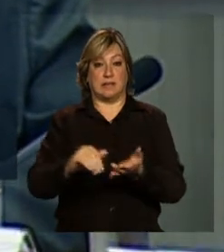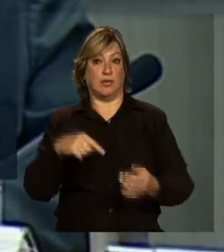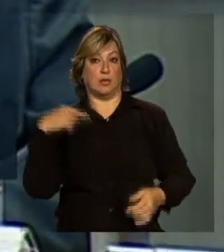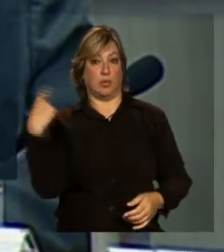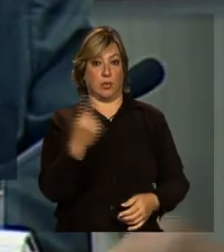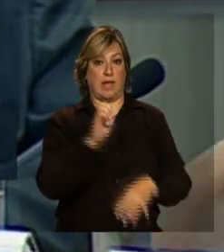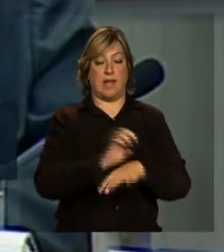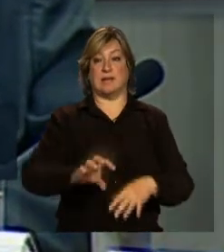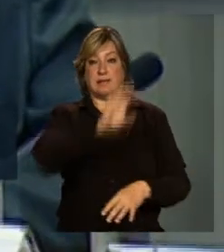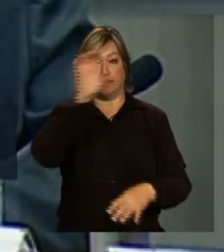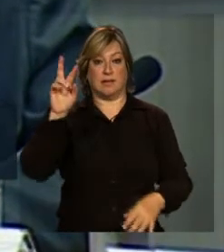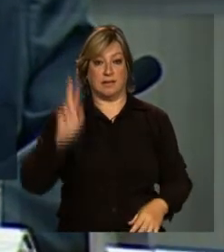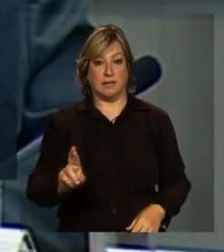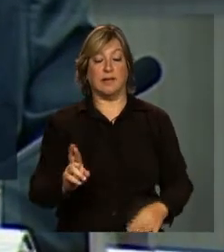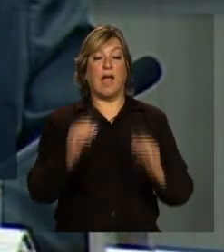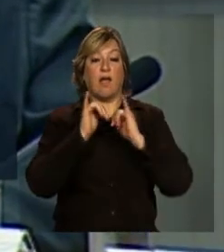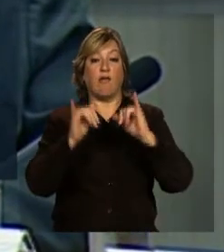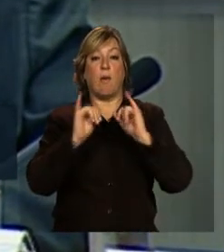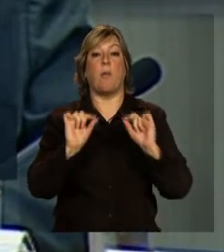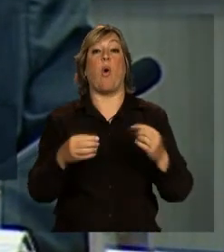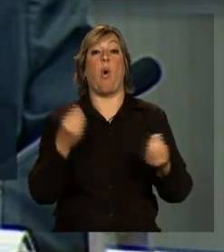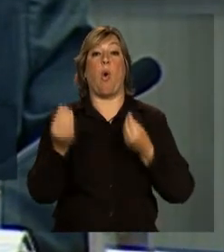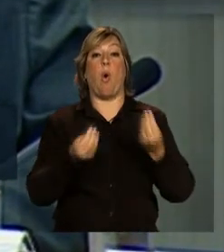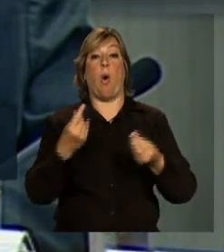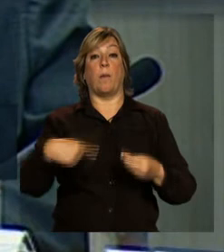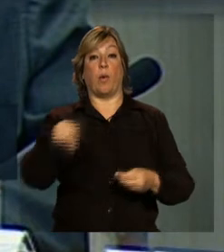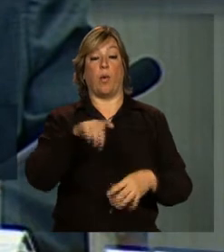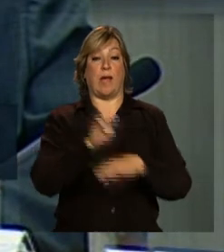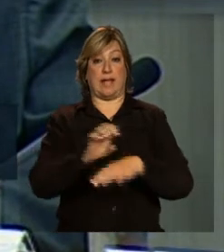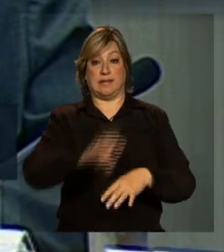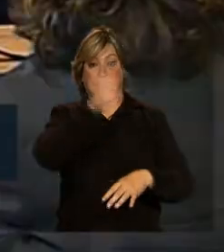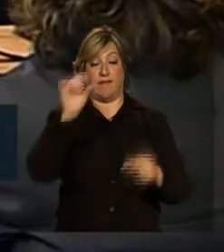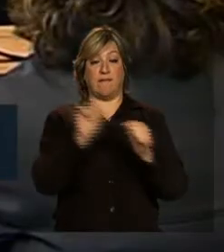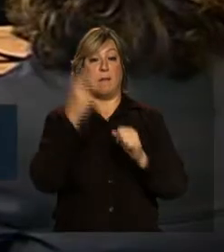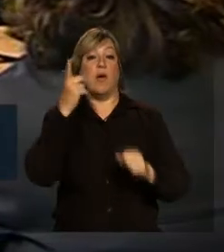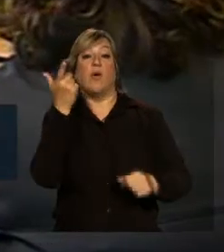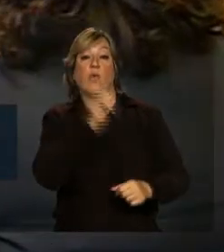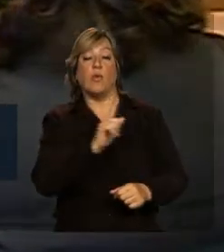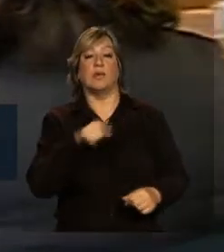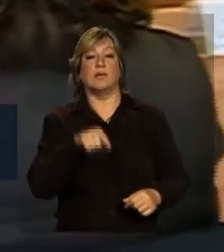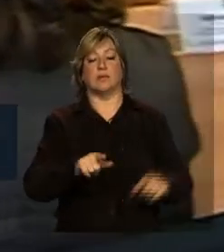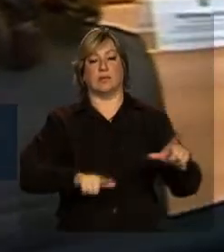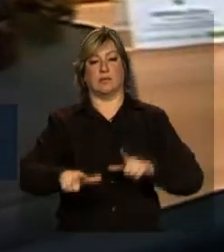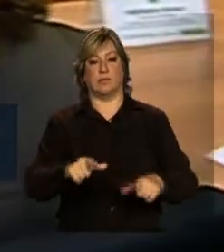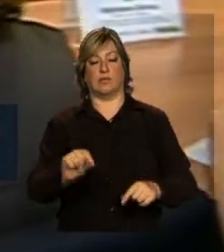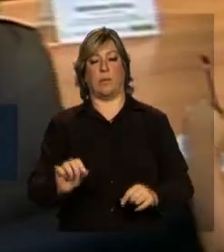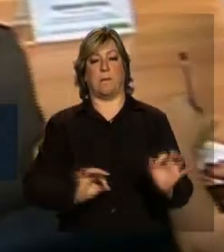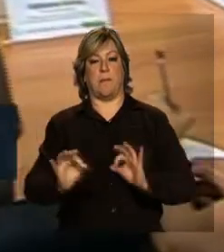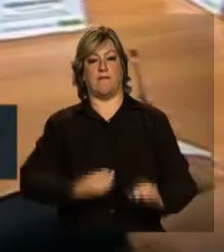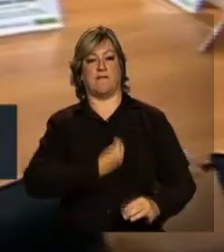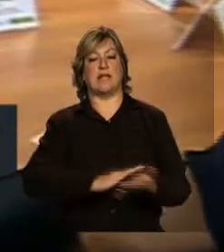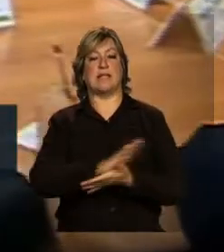pastas estaduais, informando de como é que o Estado faz para acessar as ações do Plano Viver Sem Limite, para em